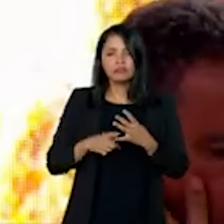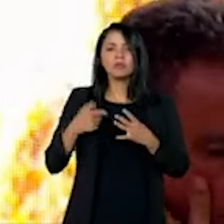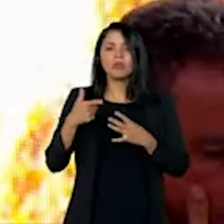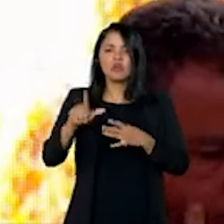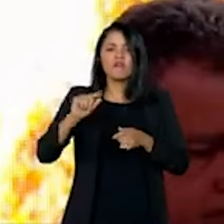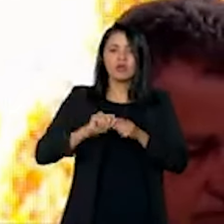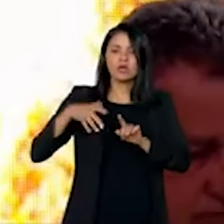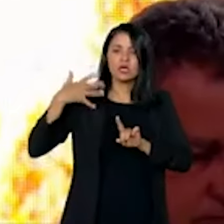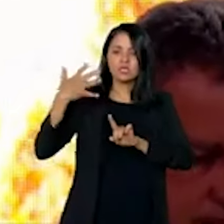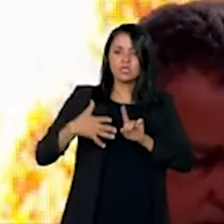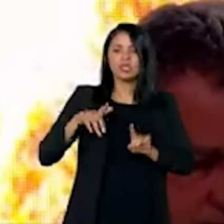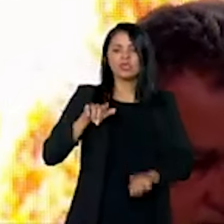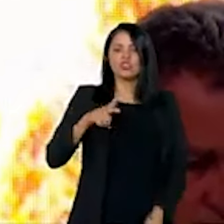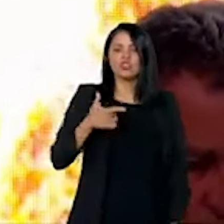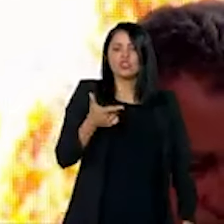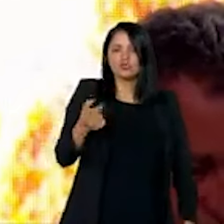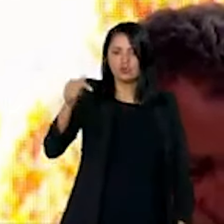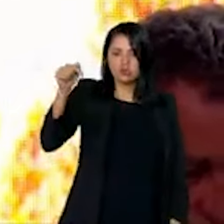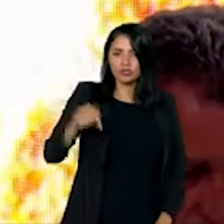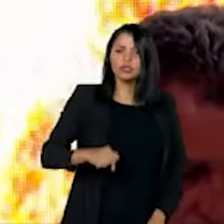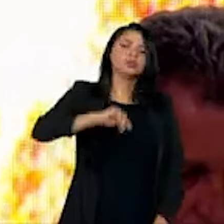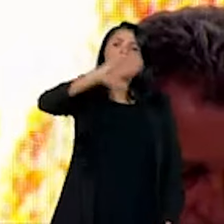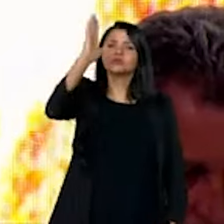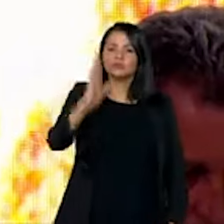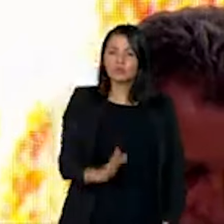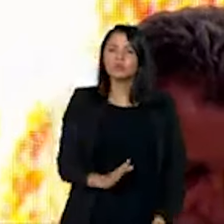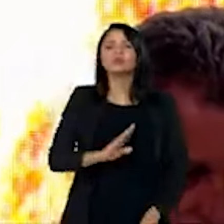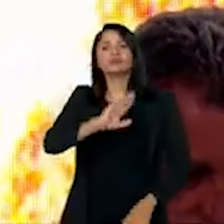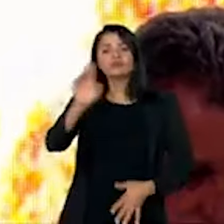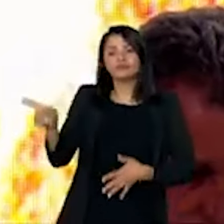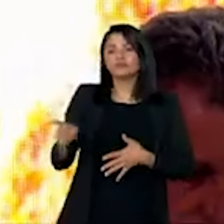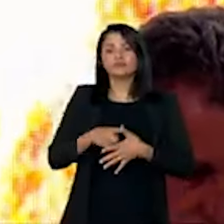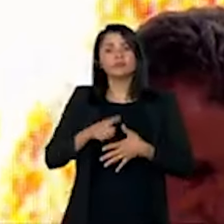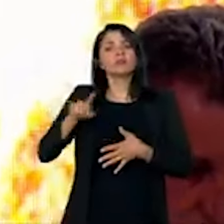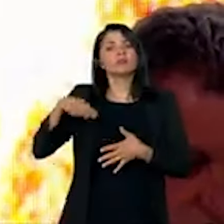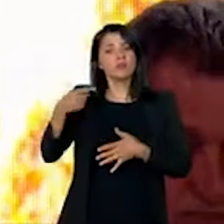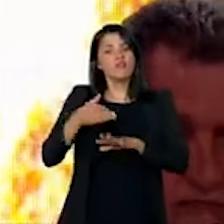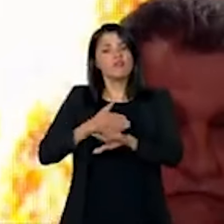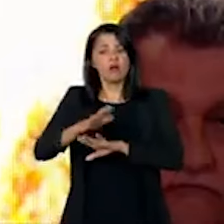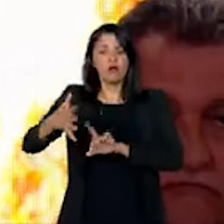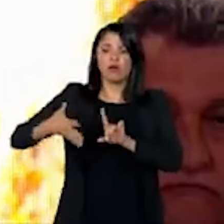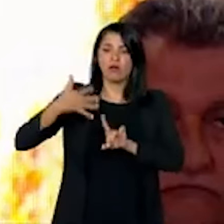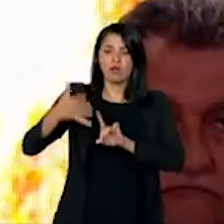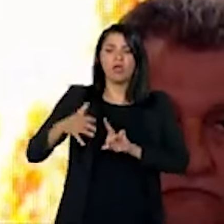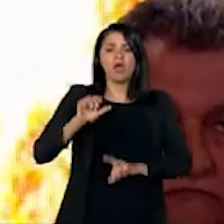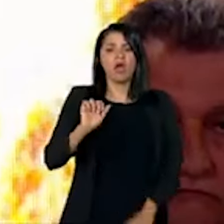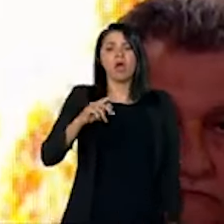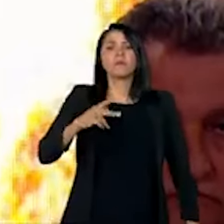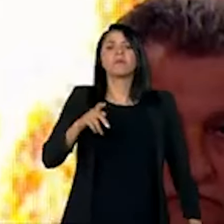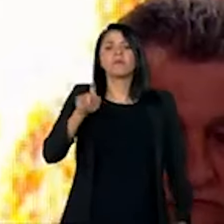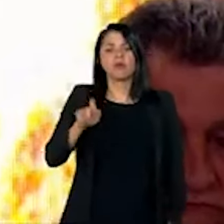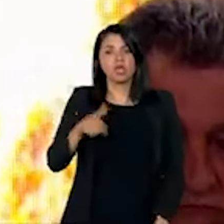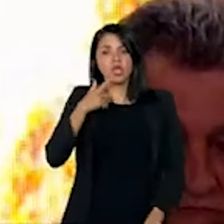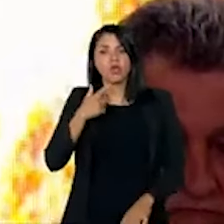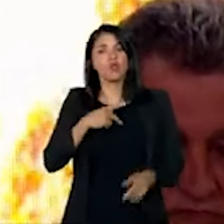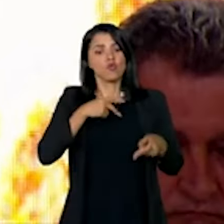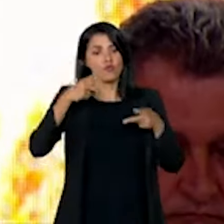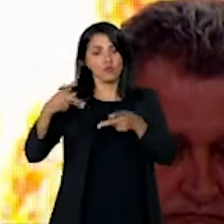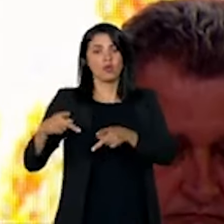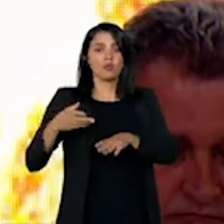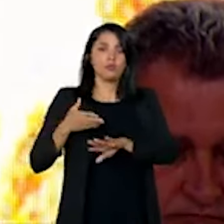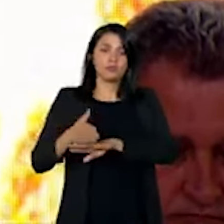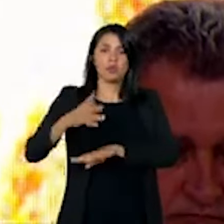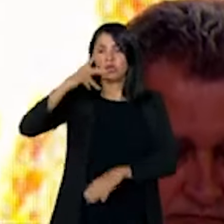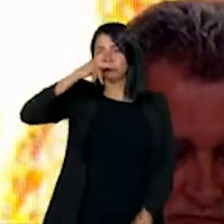no G20 aqui no Brasil. Depois nós vamos fazer na APEC, que eu fui convidado para participar do